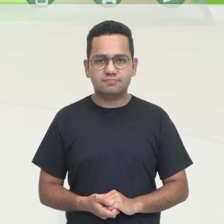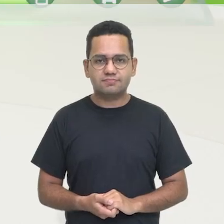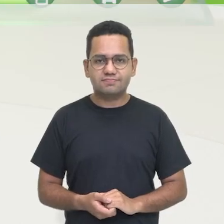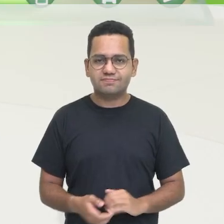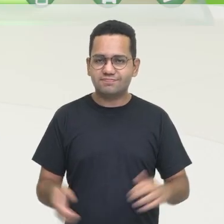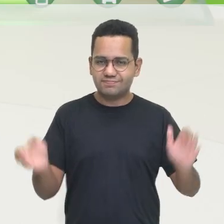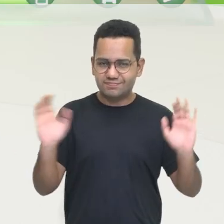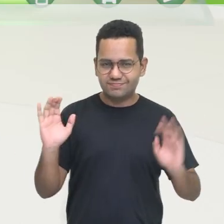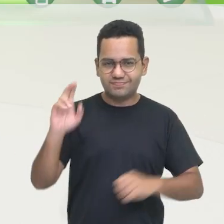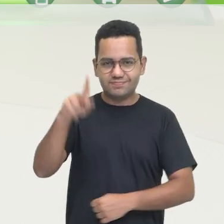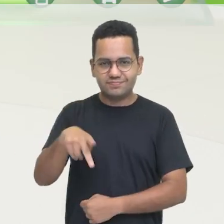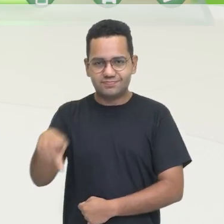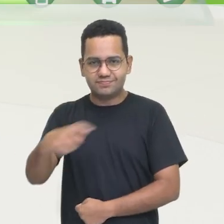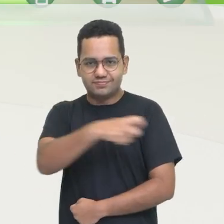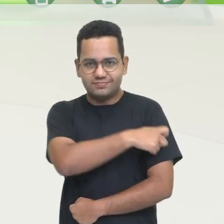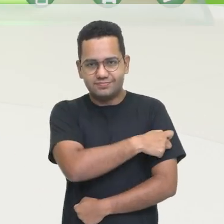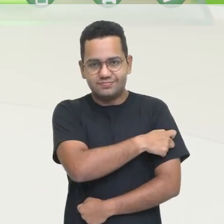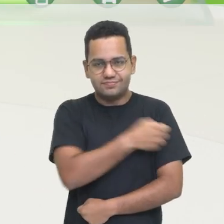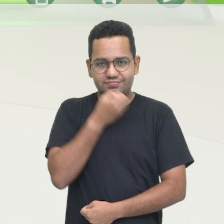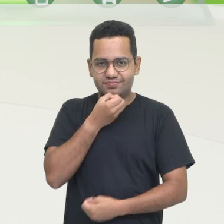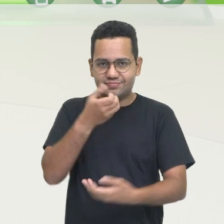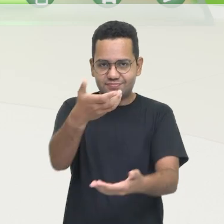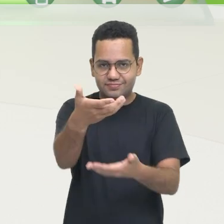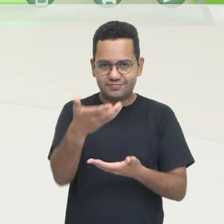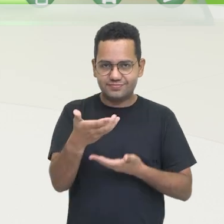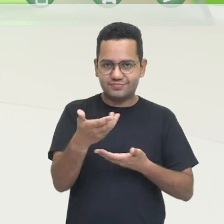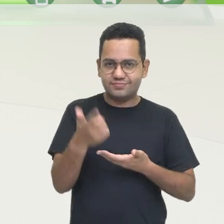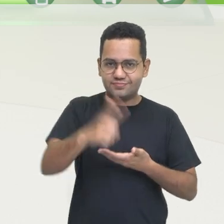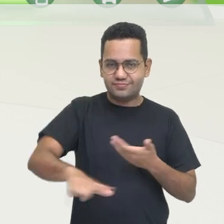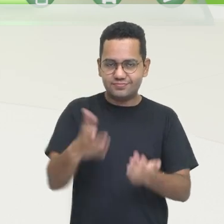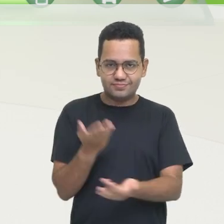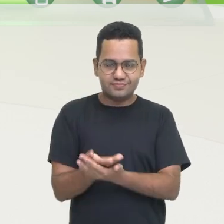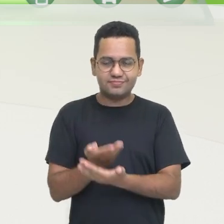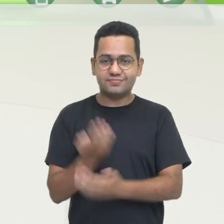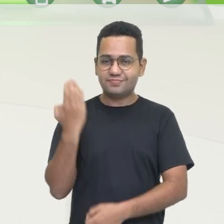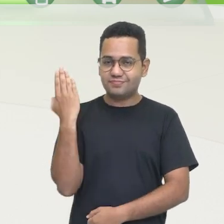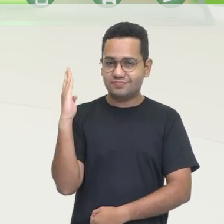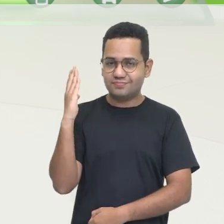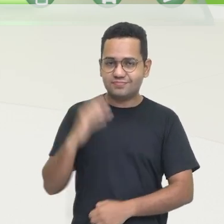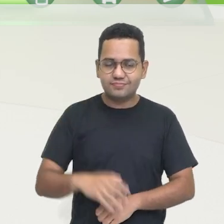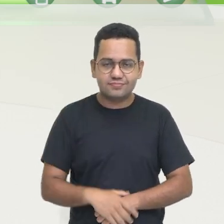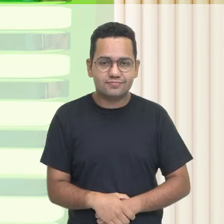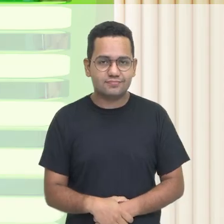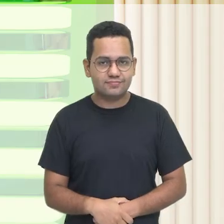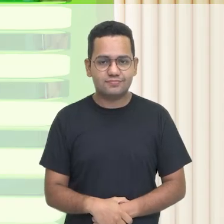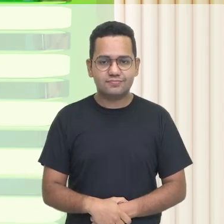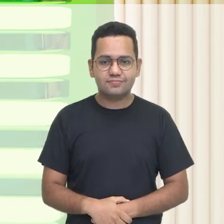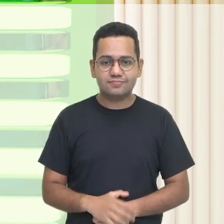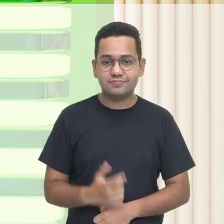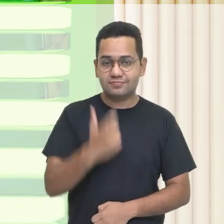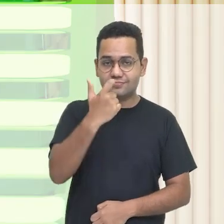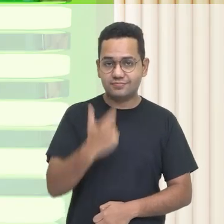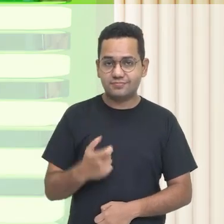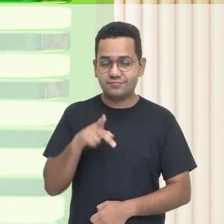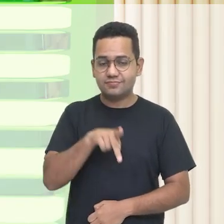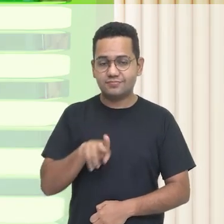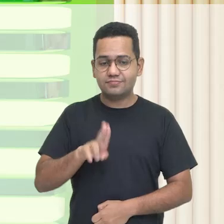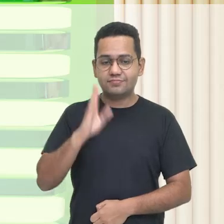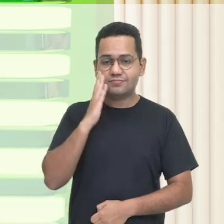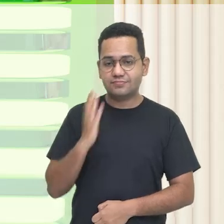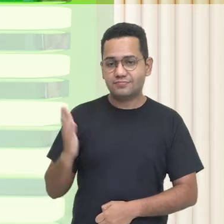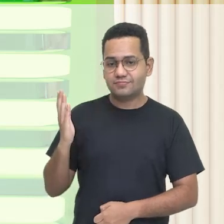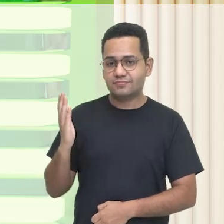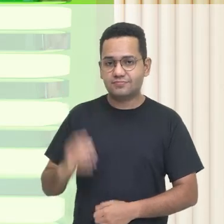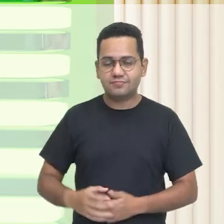Olá professores e estudantes sejam bem-vindos paraa nossa aula de biologia Eu sou professor dyson